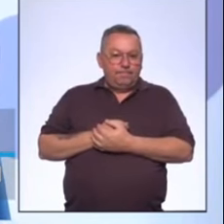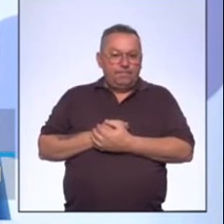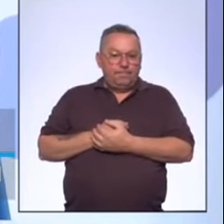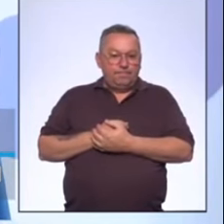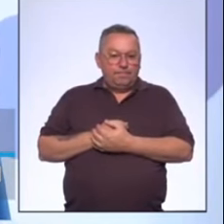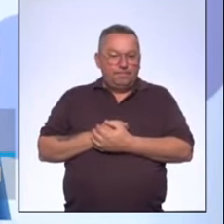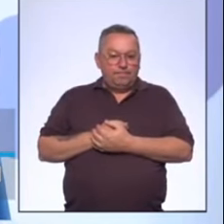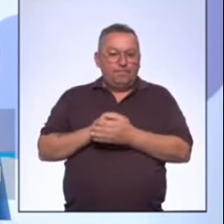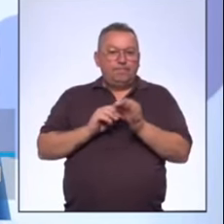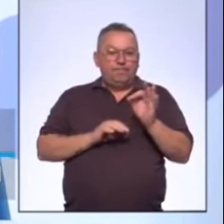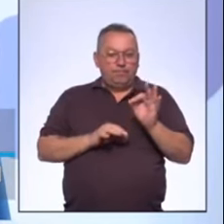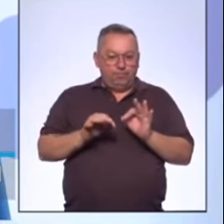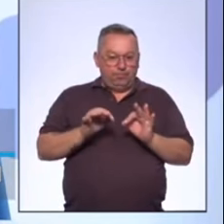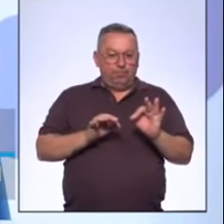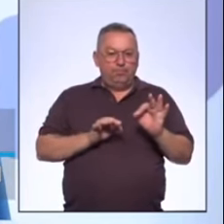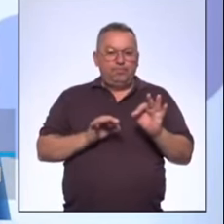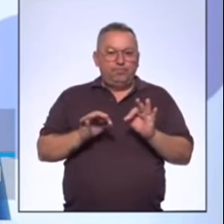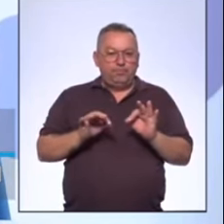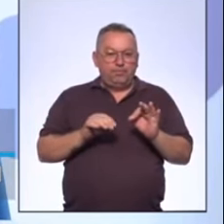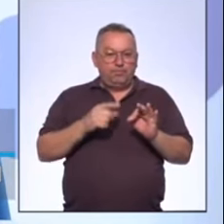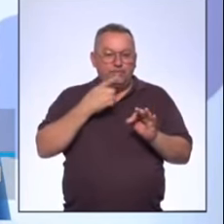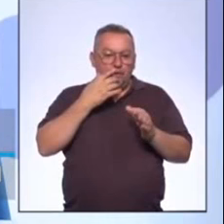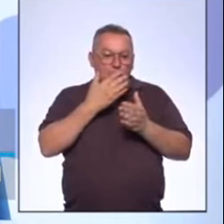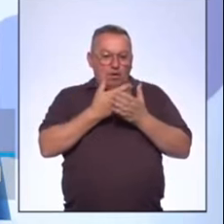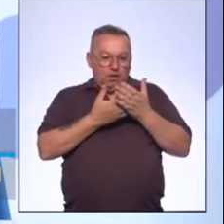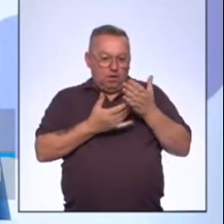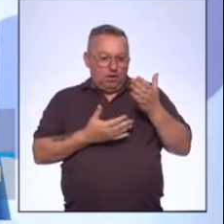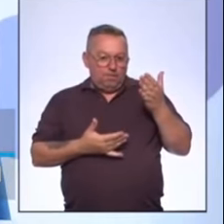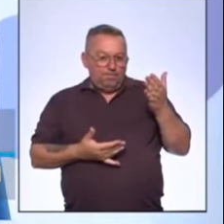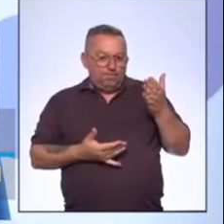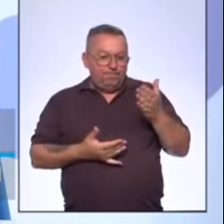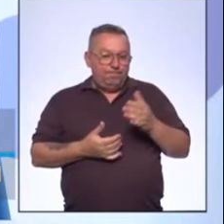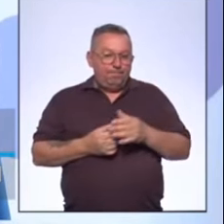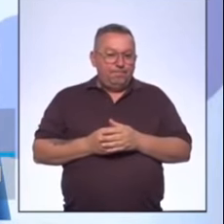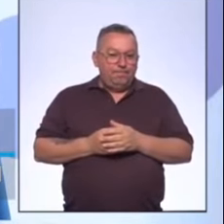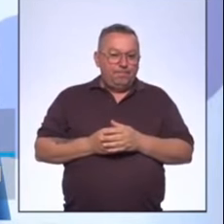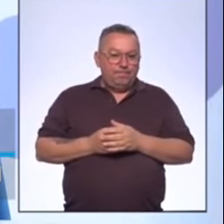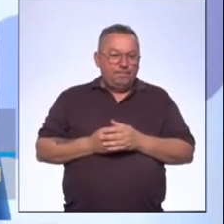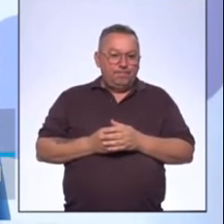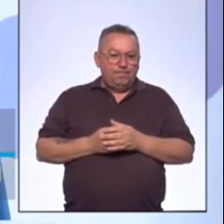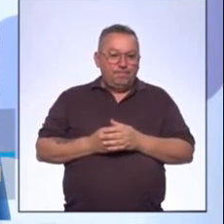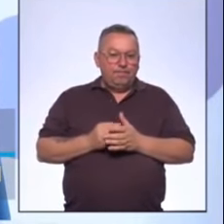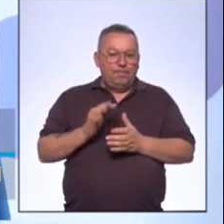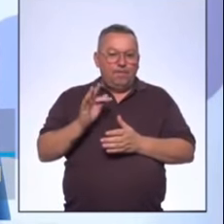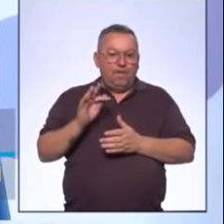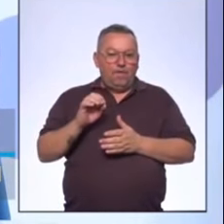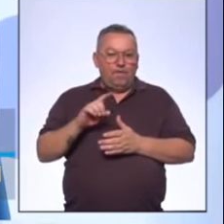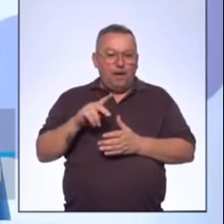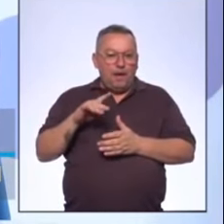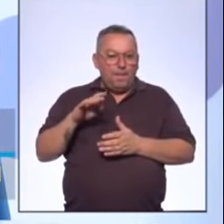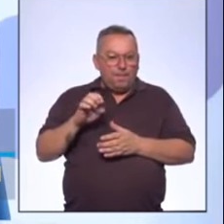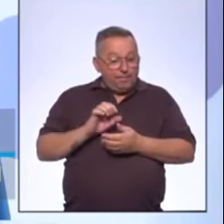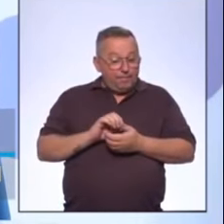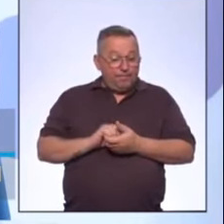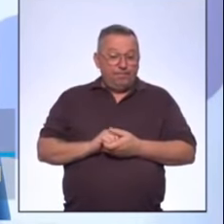Se organizam pelo sangue, que é do Felipe,